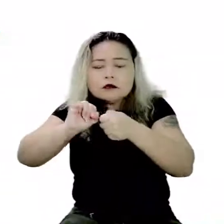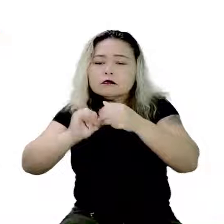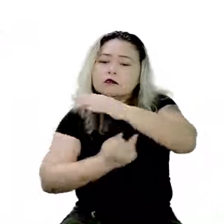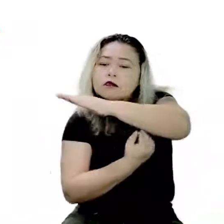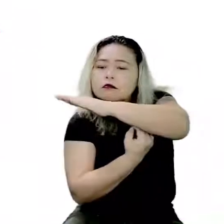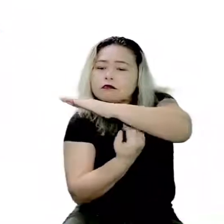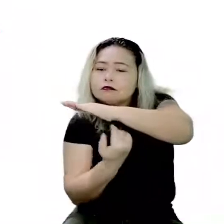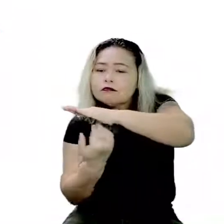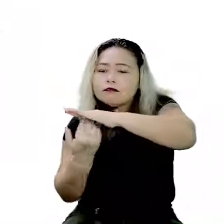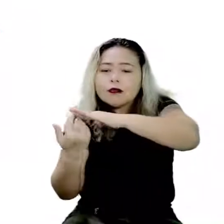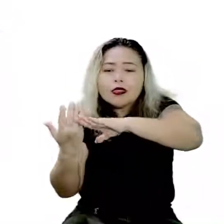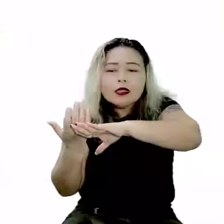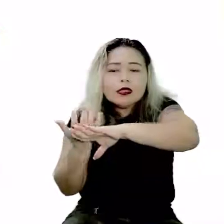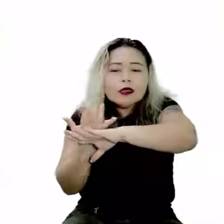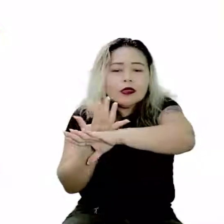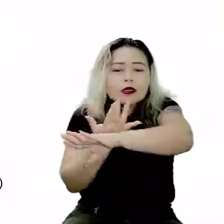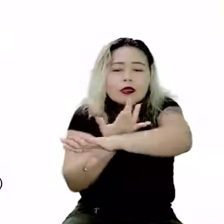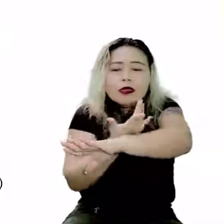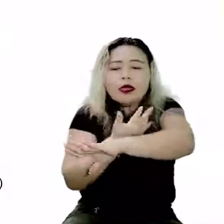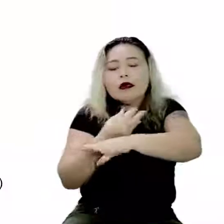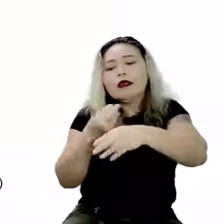ecossistemas mais frágeis.